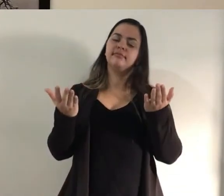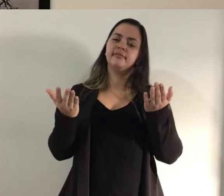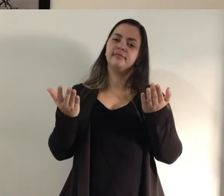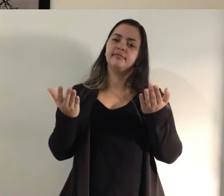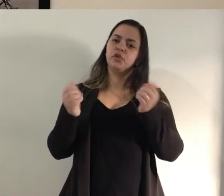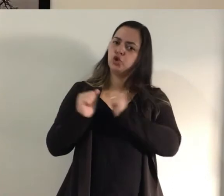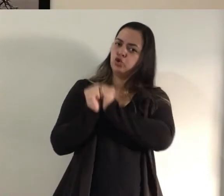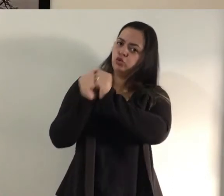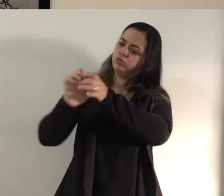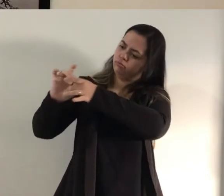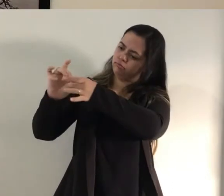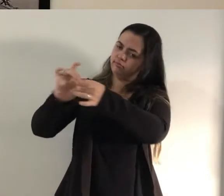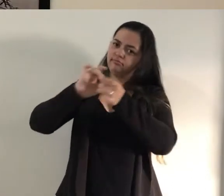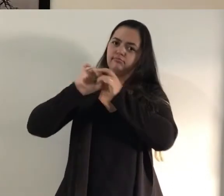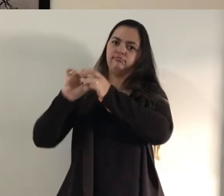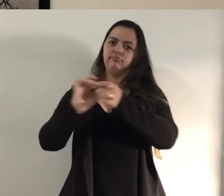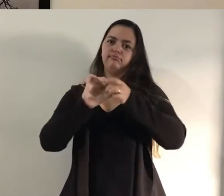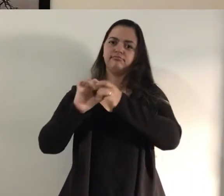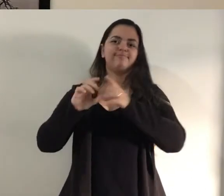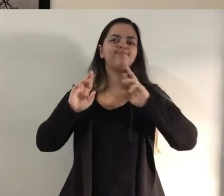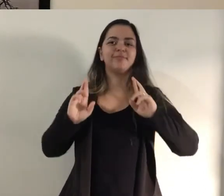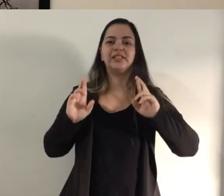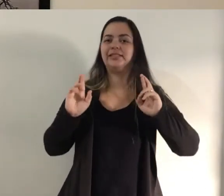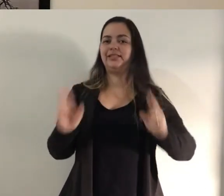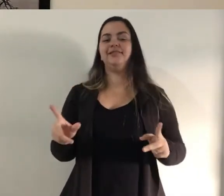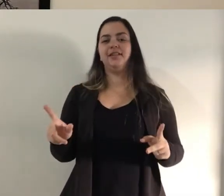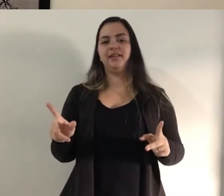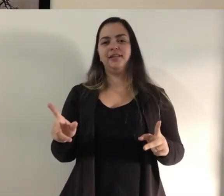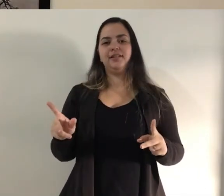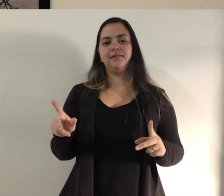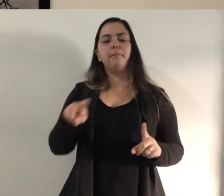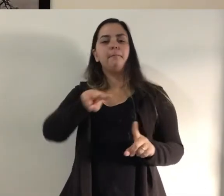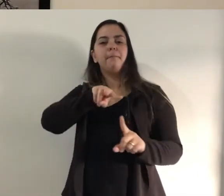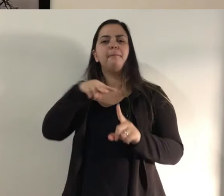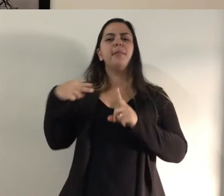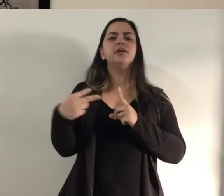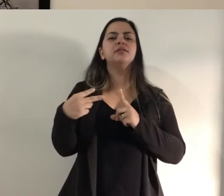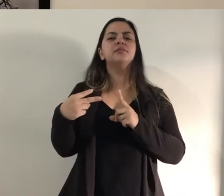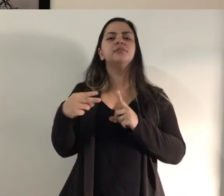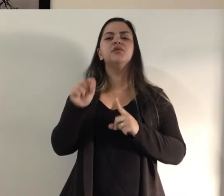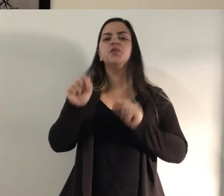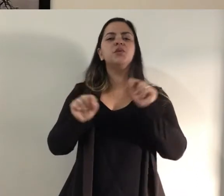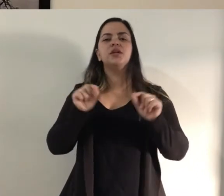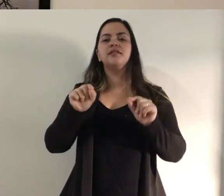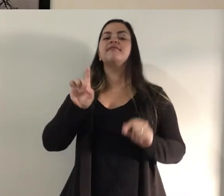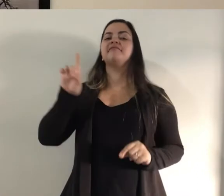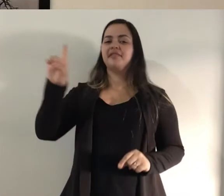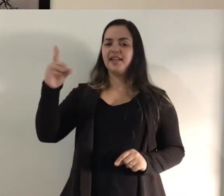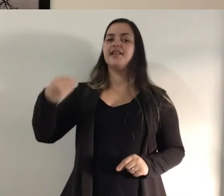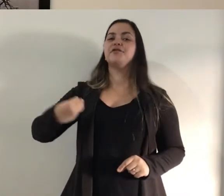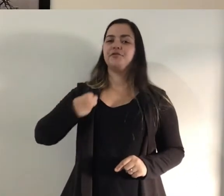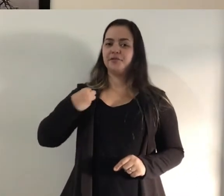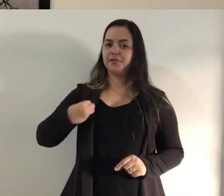relacionamento totalmente diferente, com uma perspectiva de que Ele está vivo e sem temor da